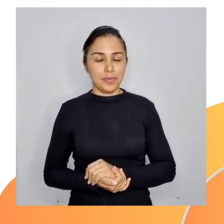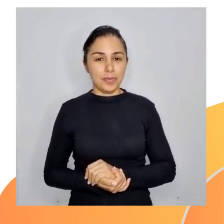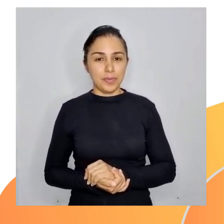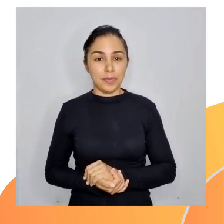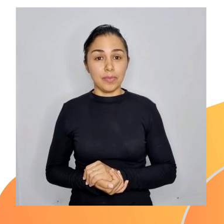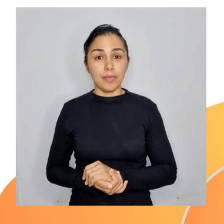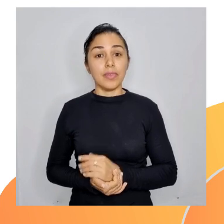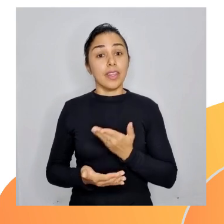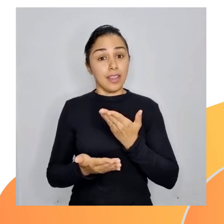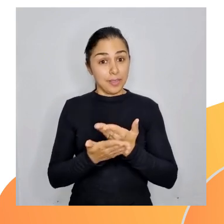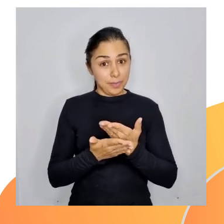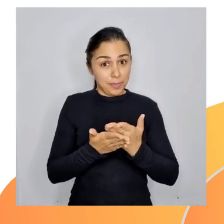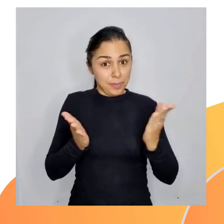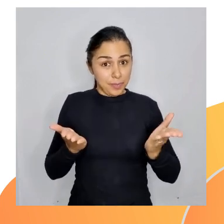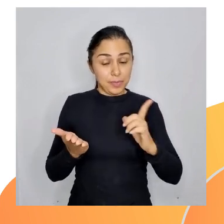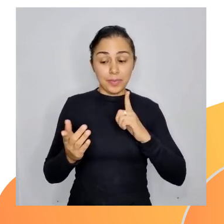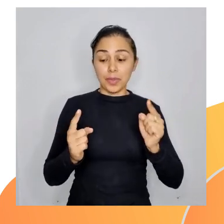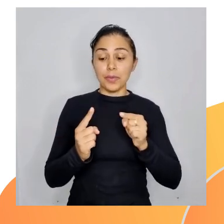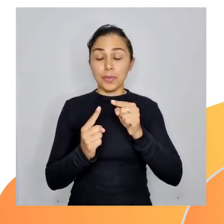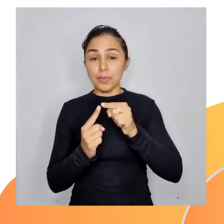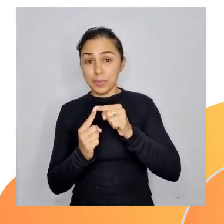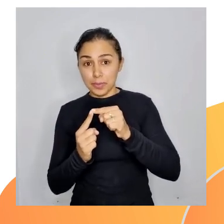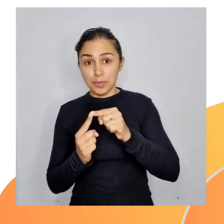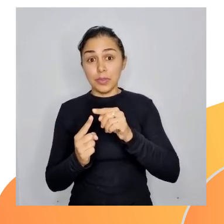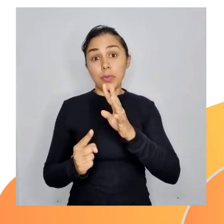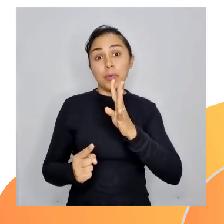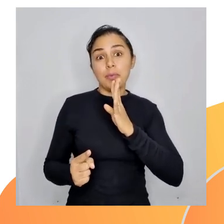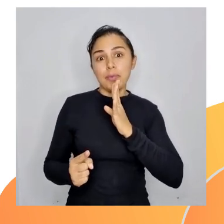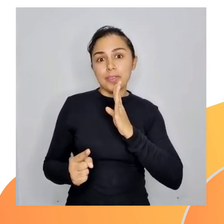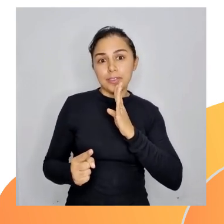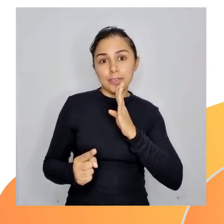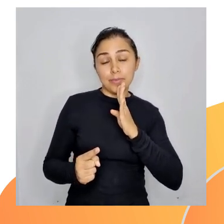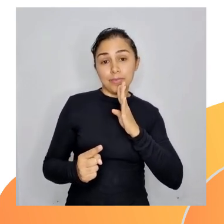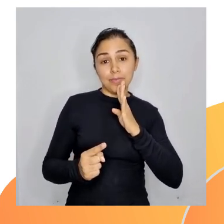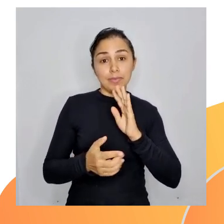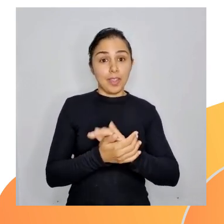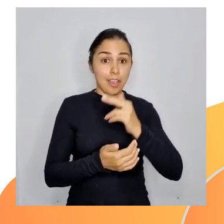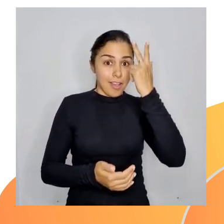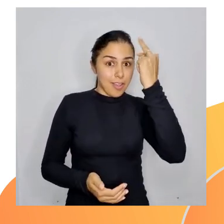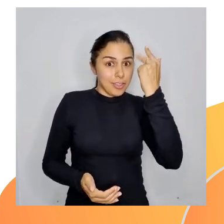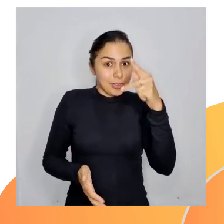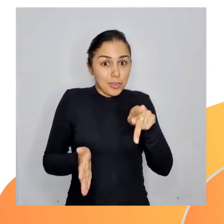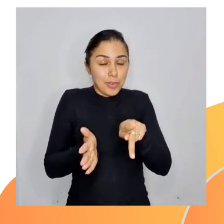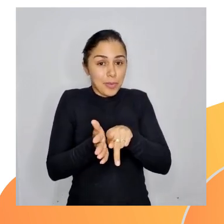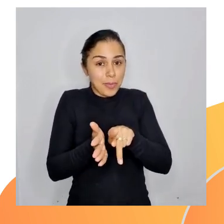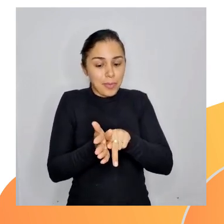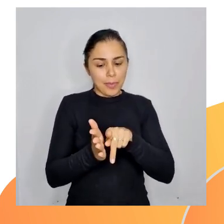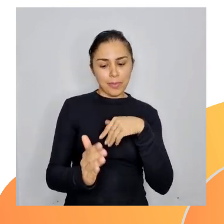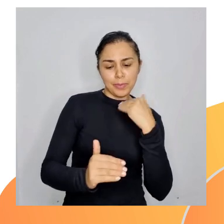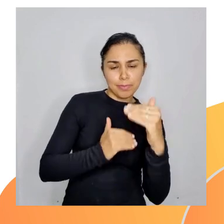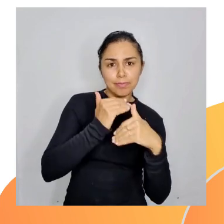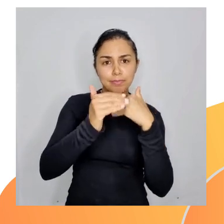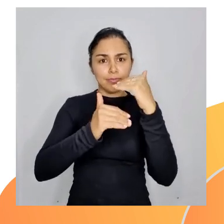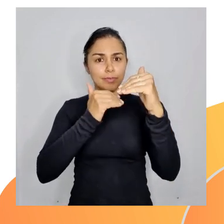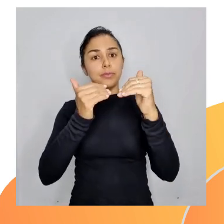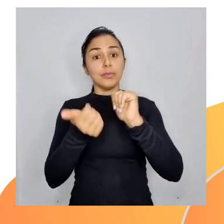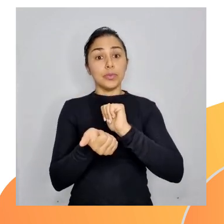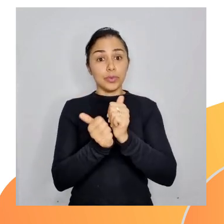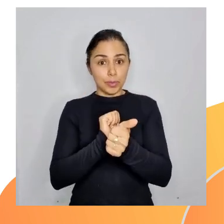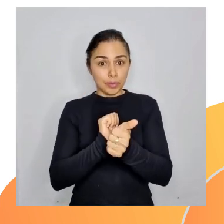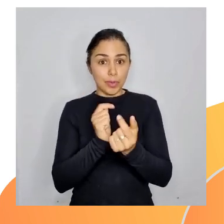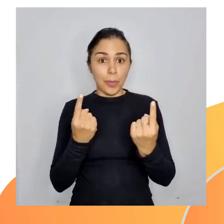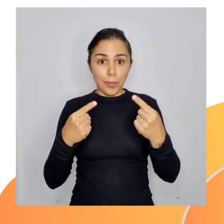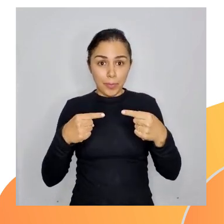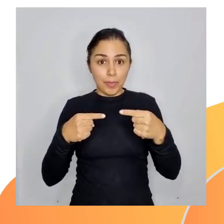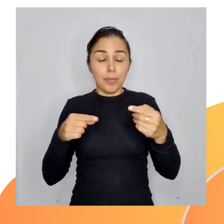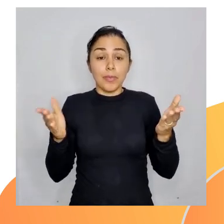o objetivo da nossa aula, além de conhecer aí o processo histórico, né, e a evolução dos jogos, é também agora apresentar